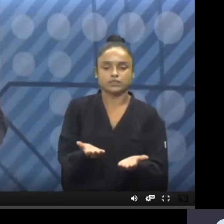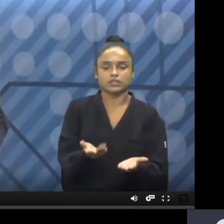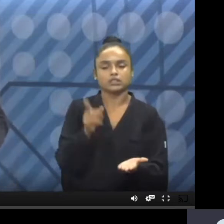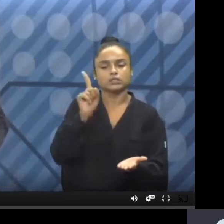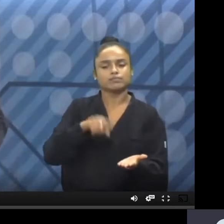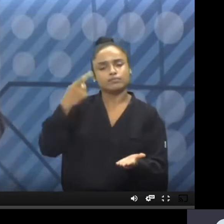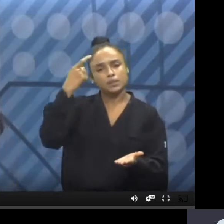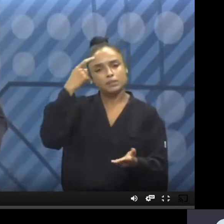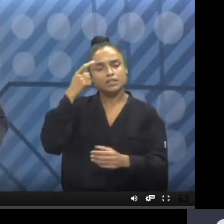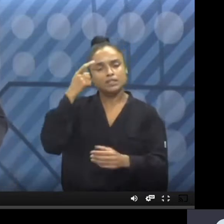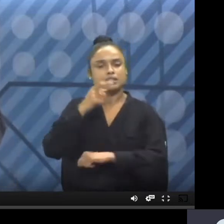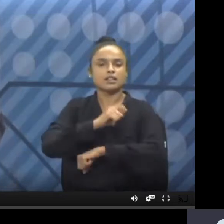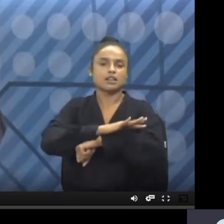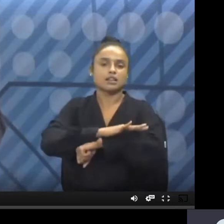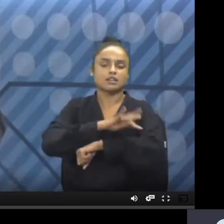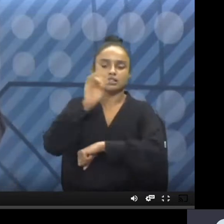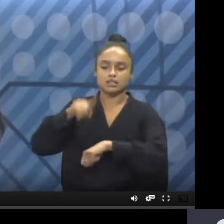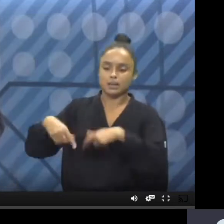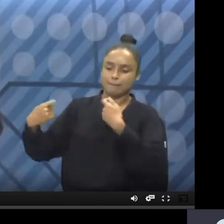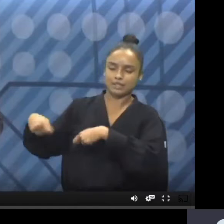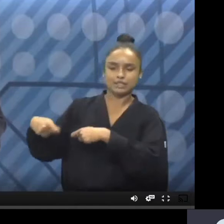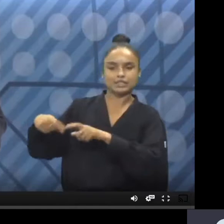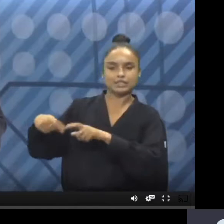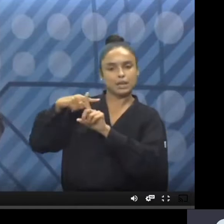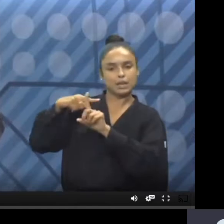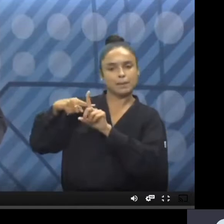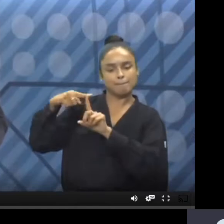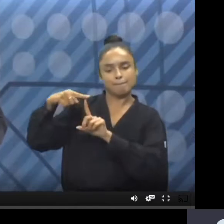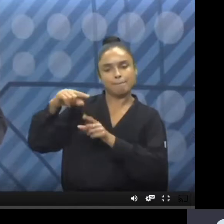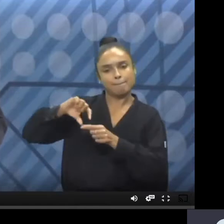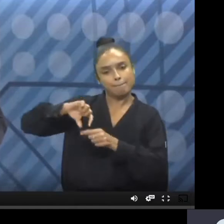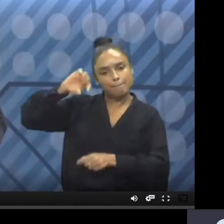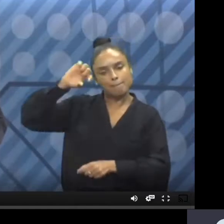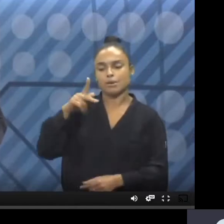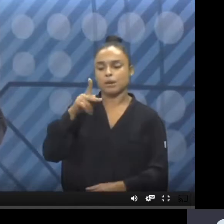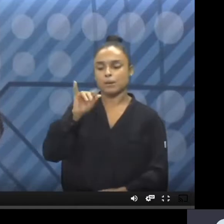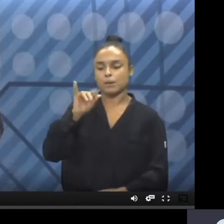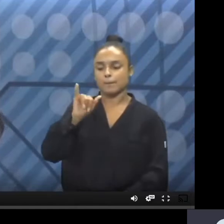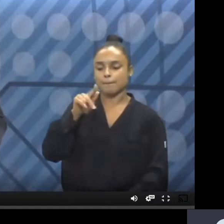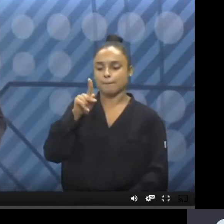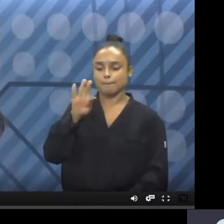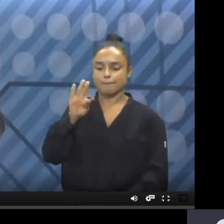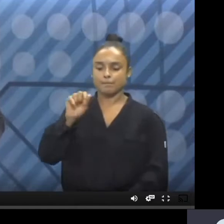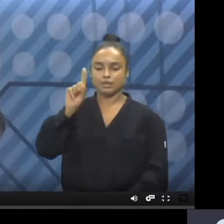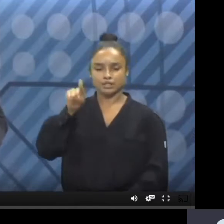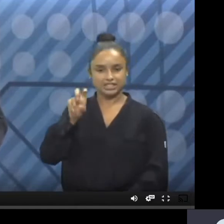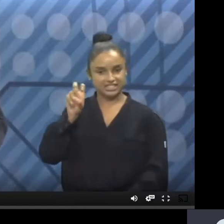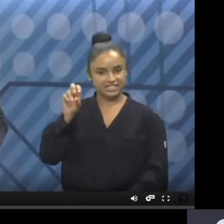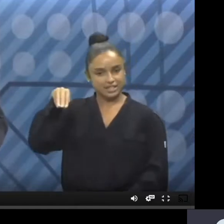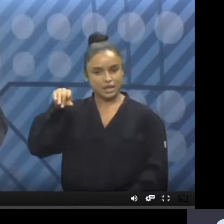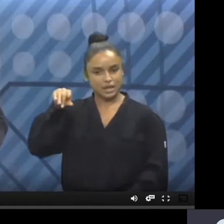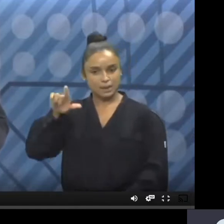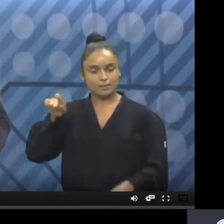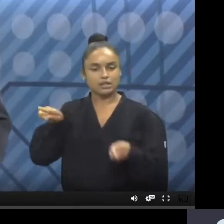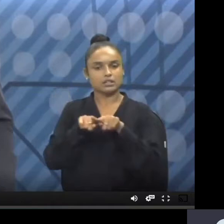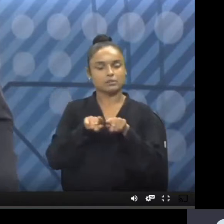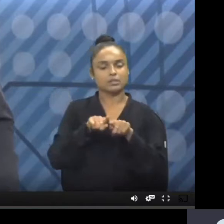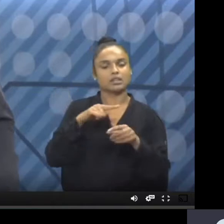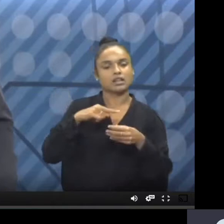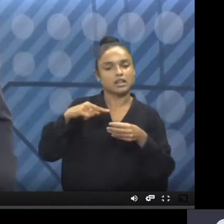utilização do ácido, nós vamos precisar de uma pipeta de 5 ml, uma pipeta graduada e um pipetador também, sendo que o